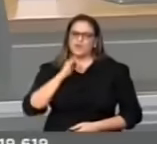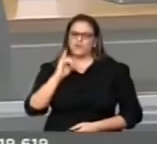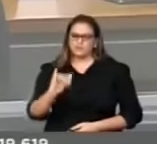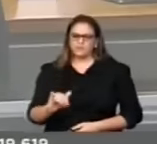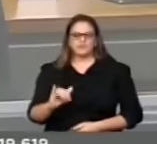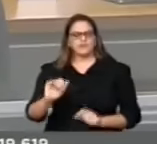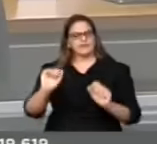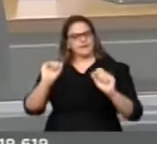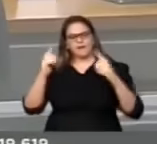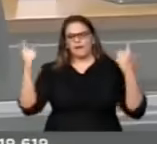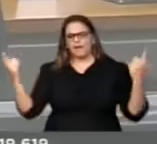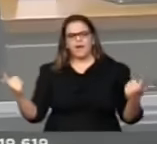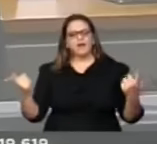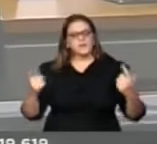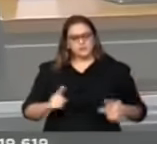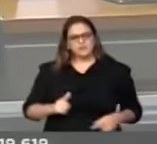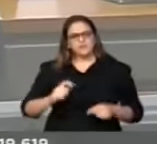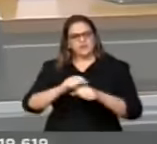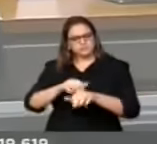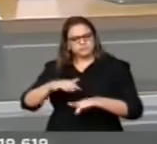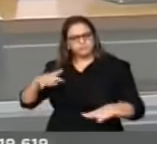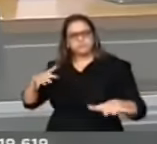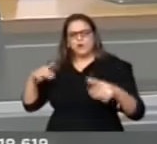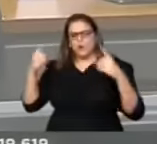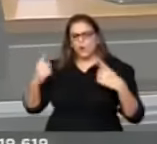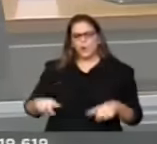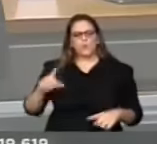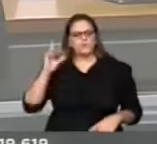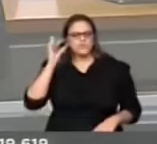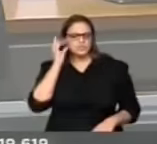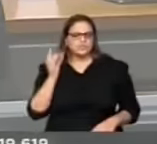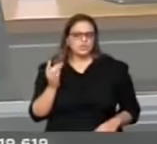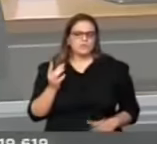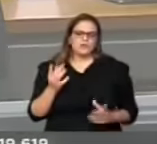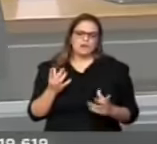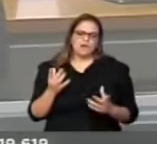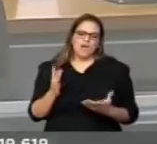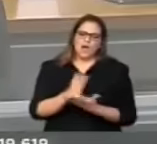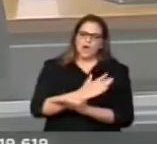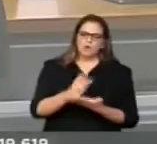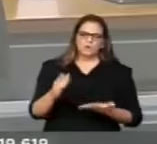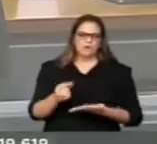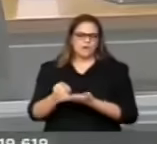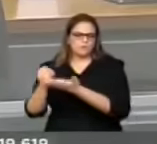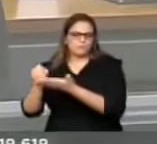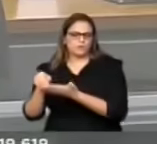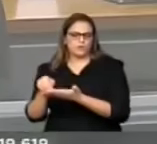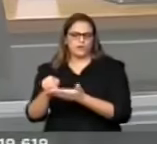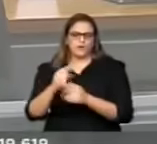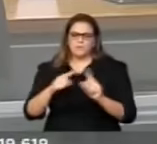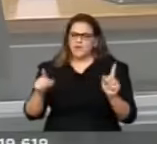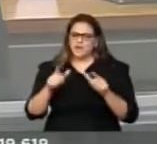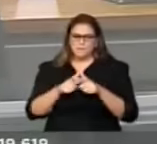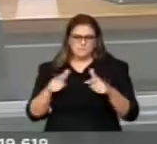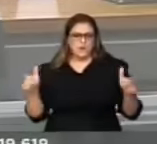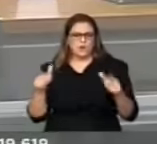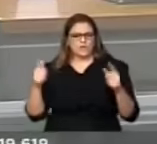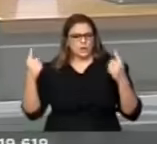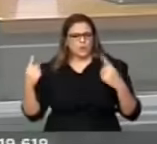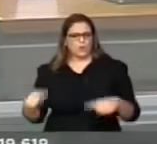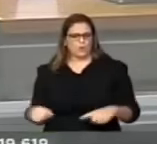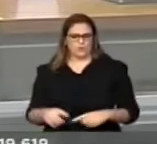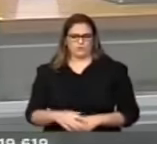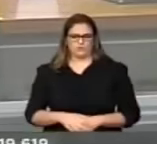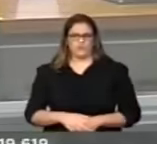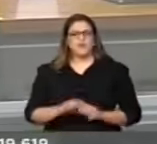grandes manifestações tiveram repúdio a Dilma, outras tiveram apoio, as grandes tiveram repúdio, mas é